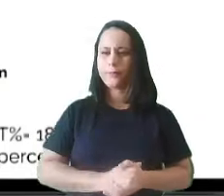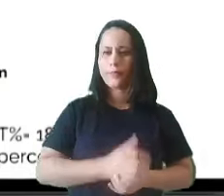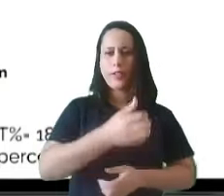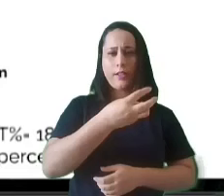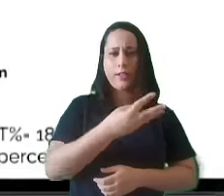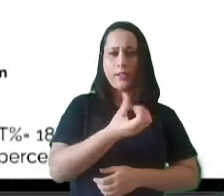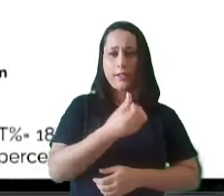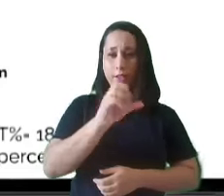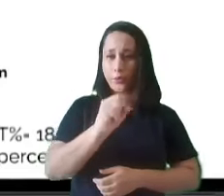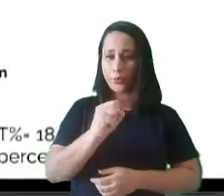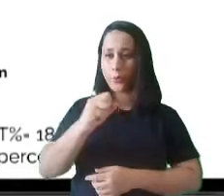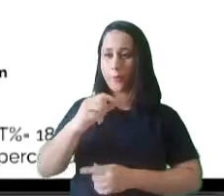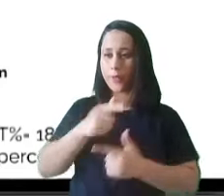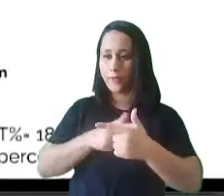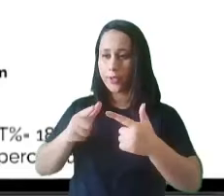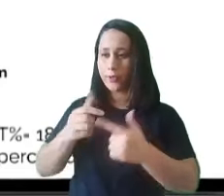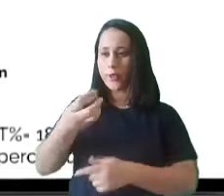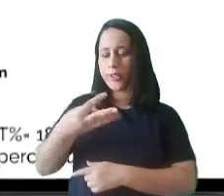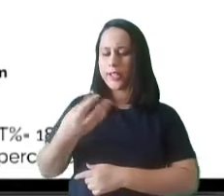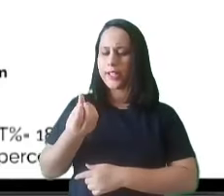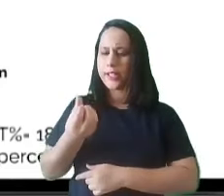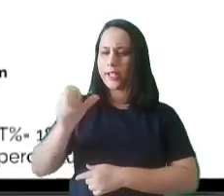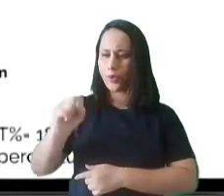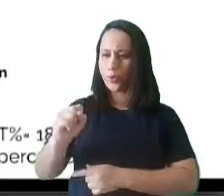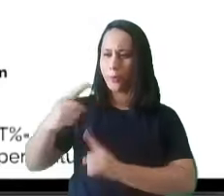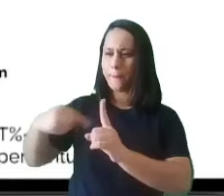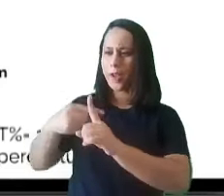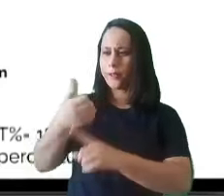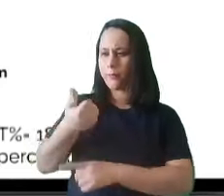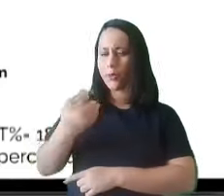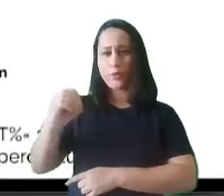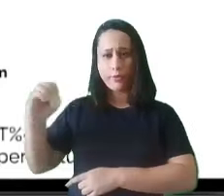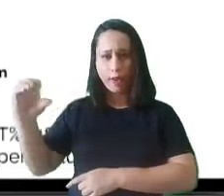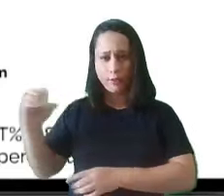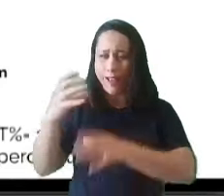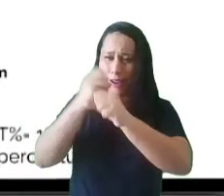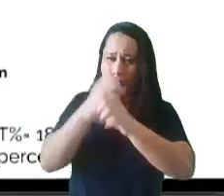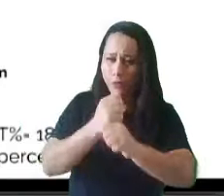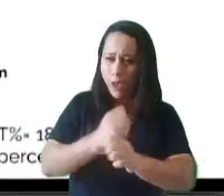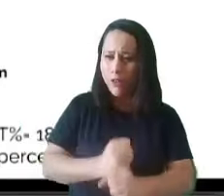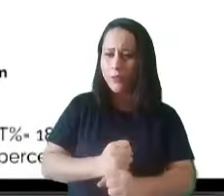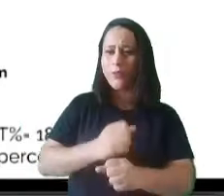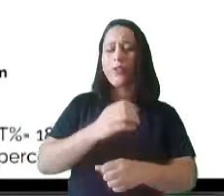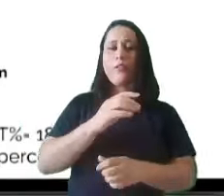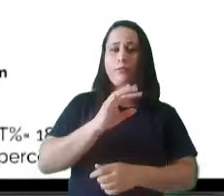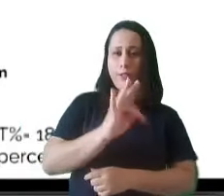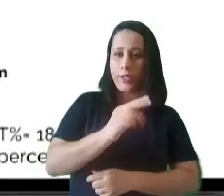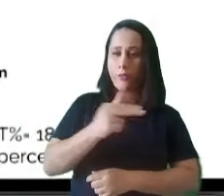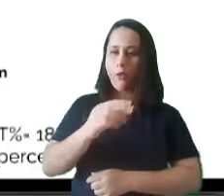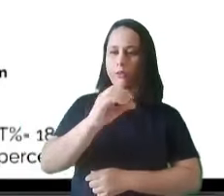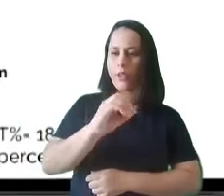Nós temos, calculando, 0,187, o